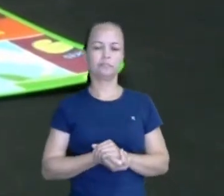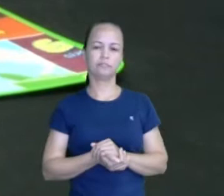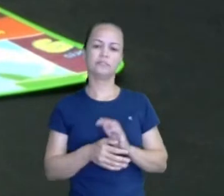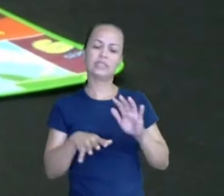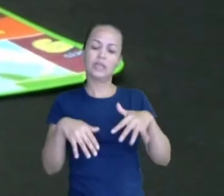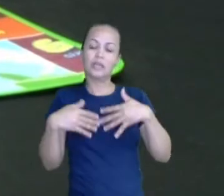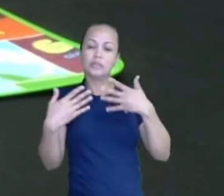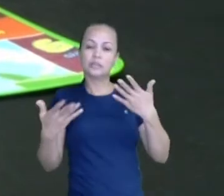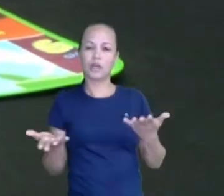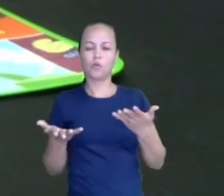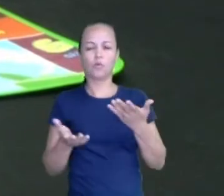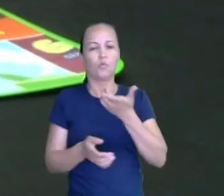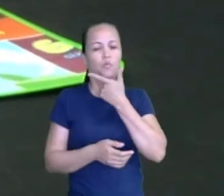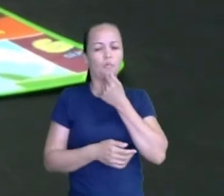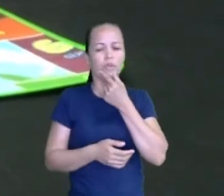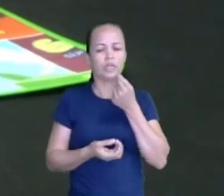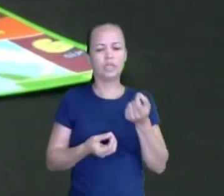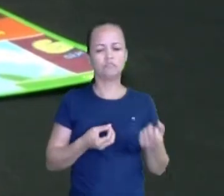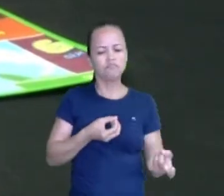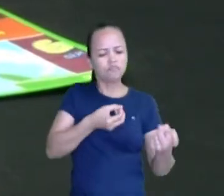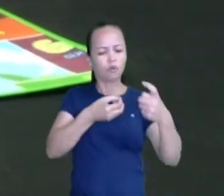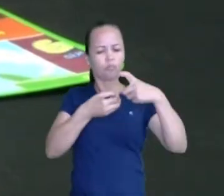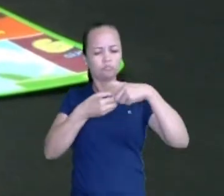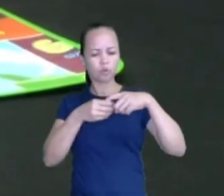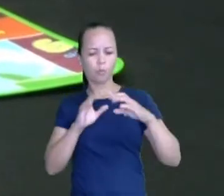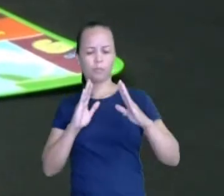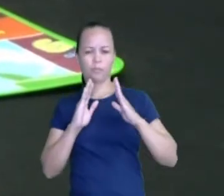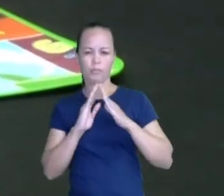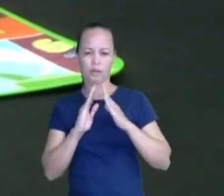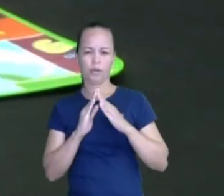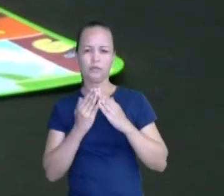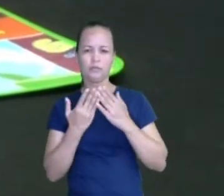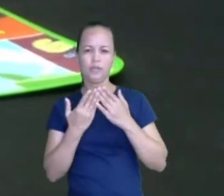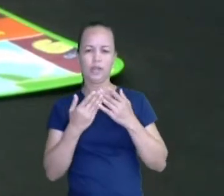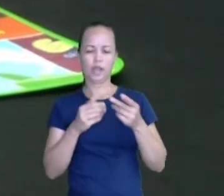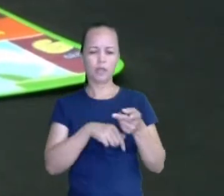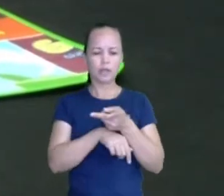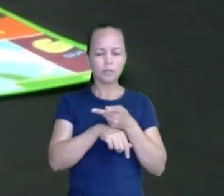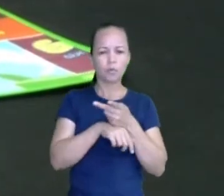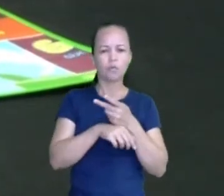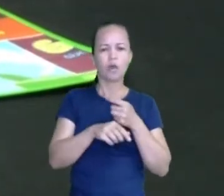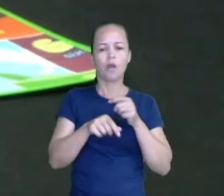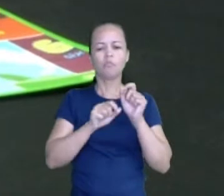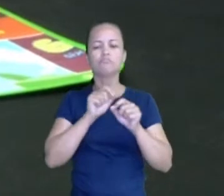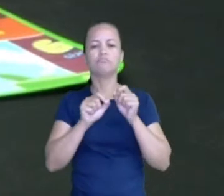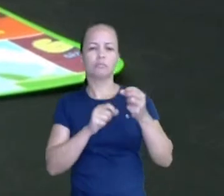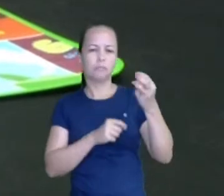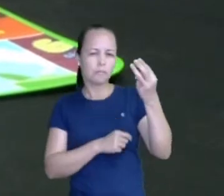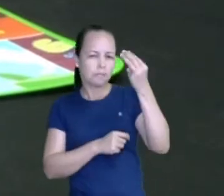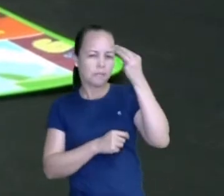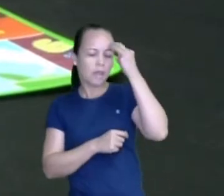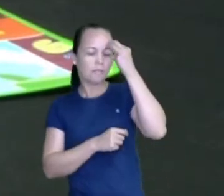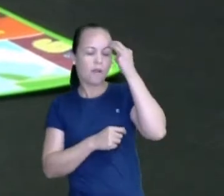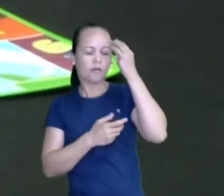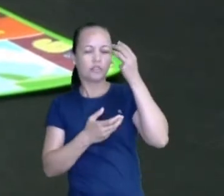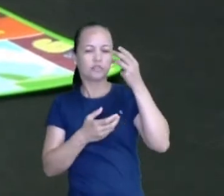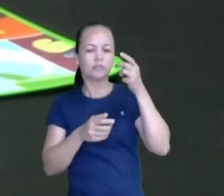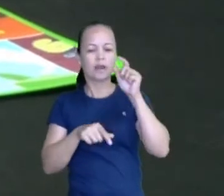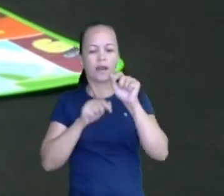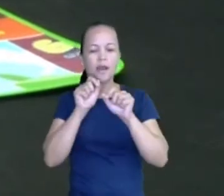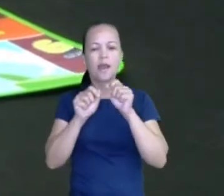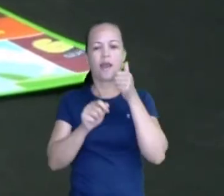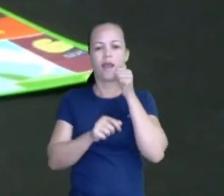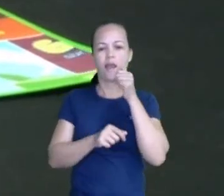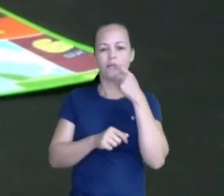Então, Guilherme Augusto voltou para casa para procurar memórias para Dona Antônia, já que ela